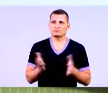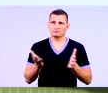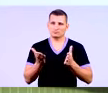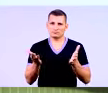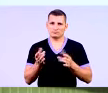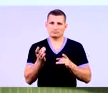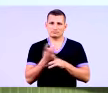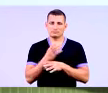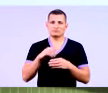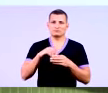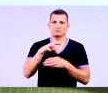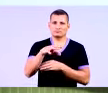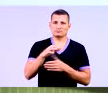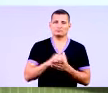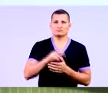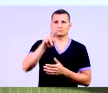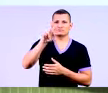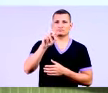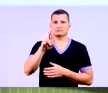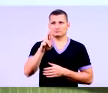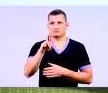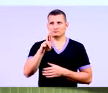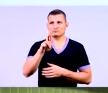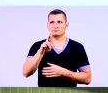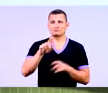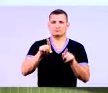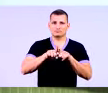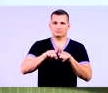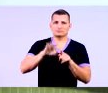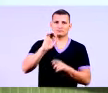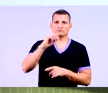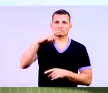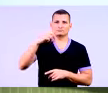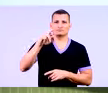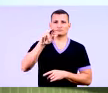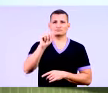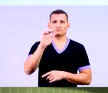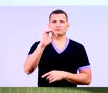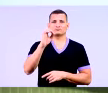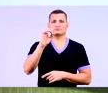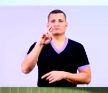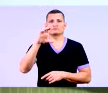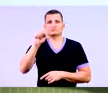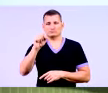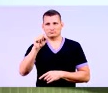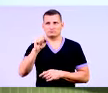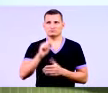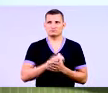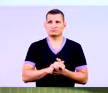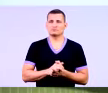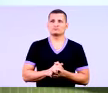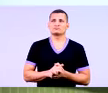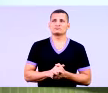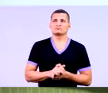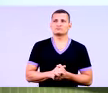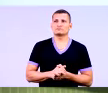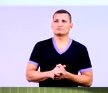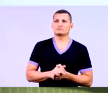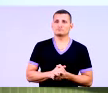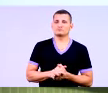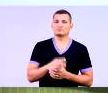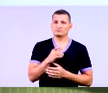esse conteúdo seja variáveis e também os operadores aritméticos para isso a gente precisa apenas